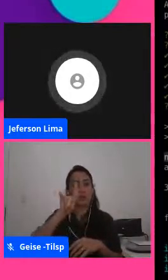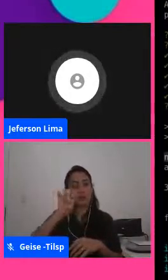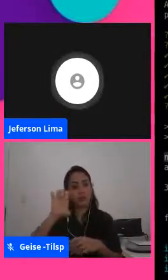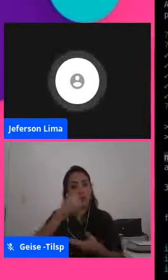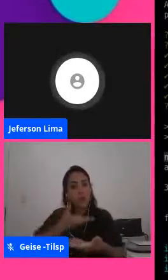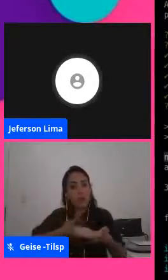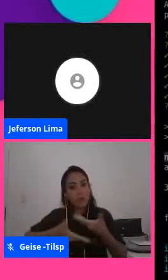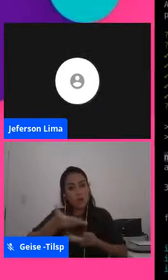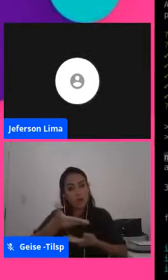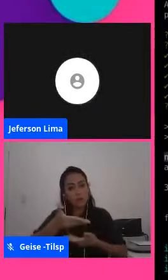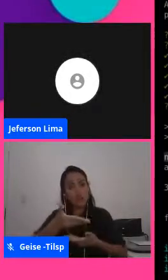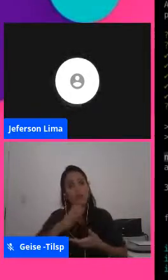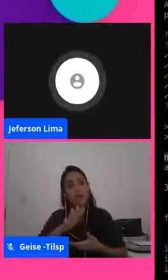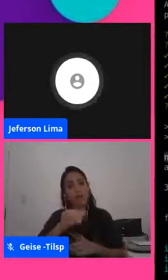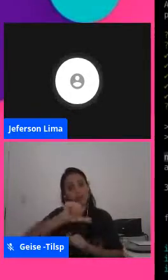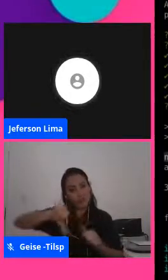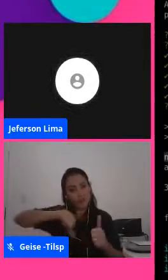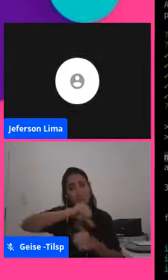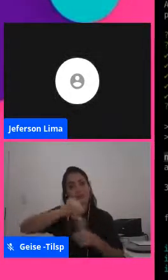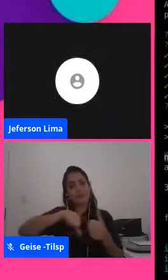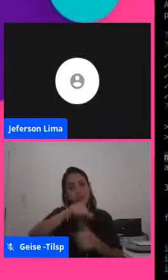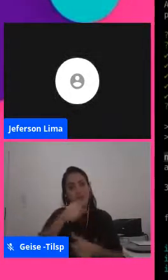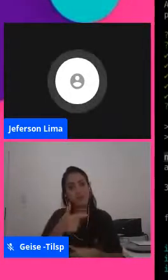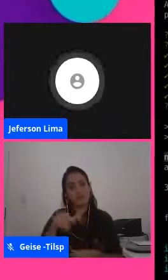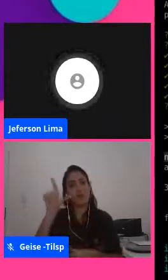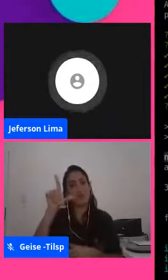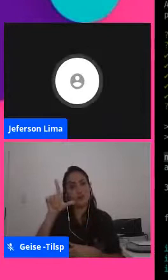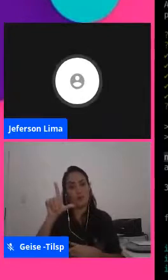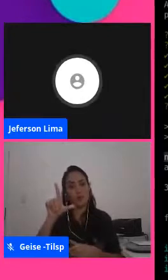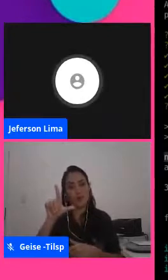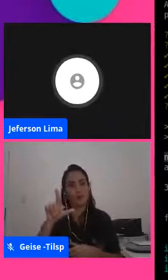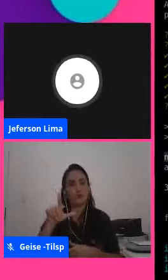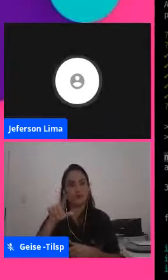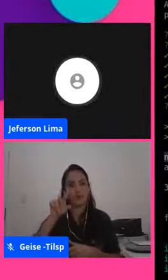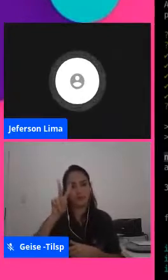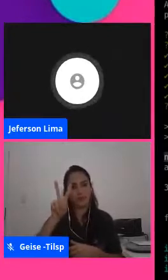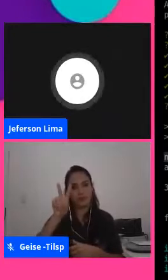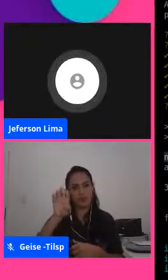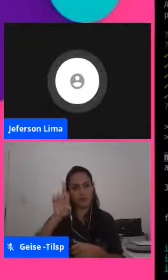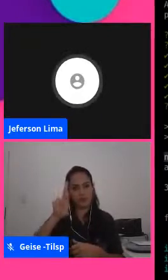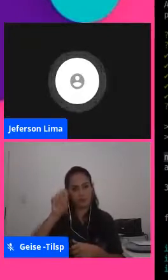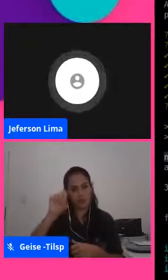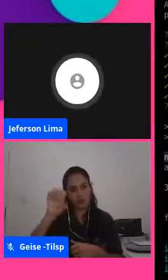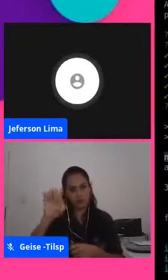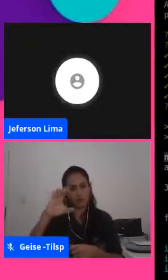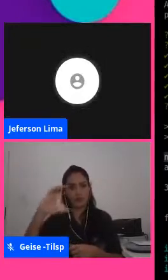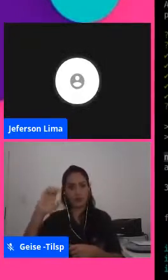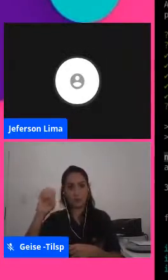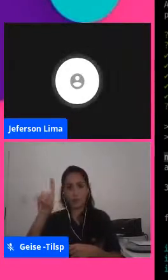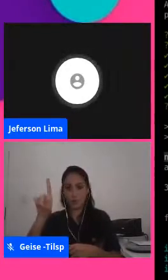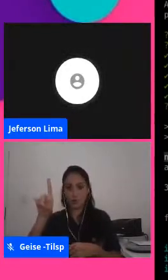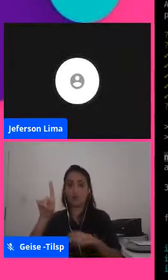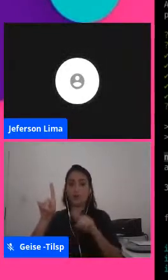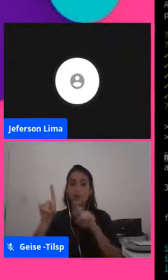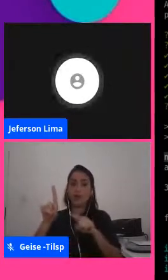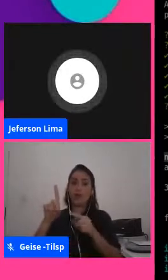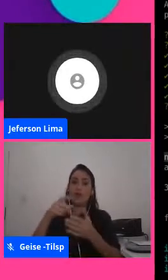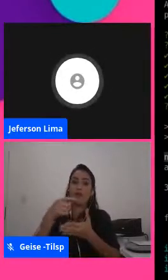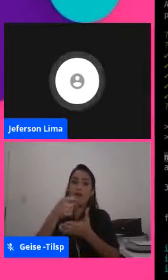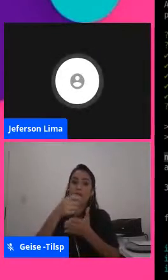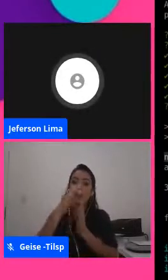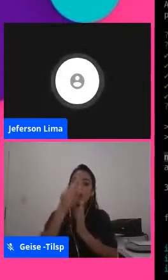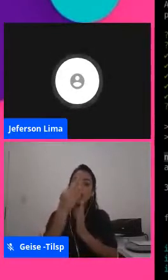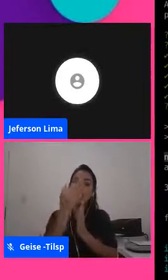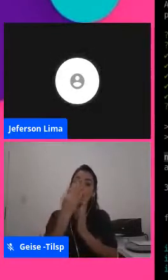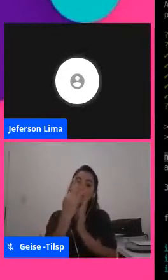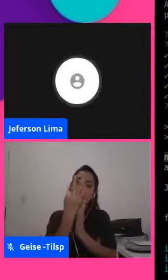gente vai de VS Code. Não tem problema. VS Code não é uma IDE, né? Ele é um editor de texto. Só que ele é um